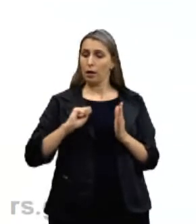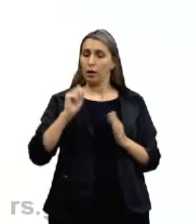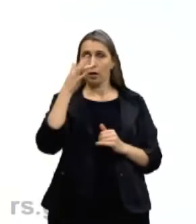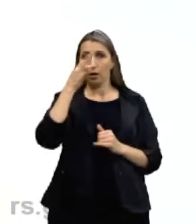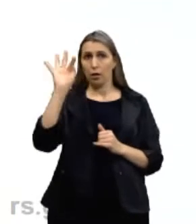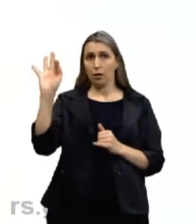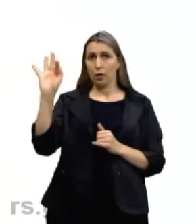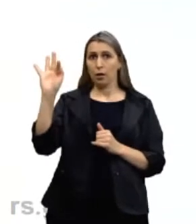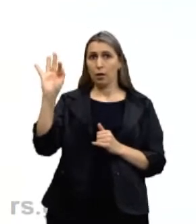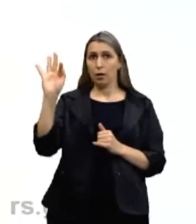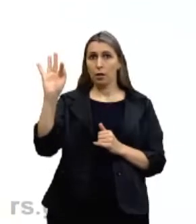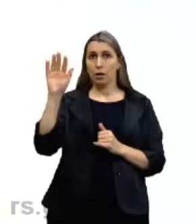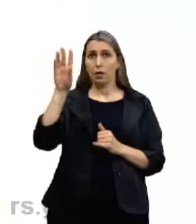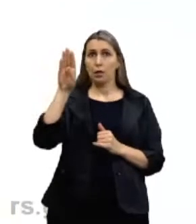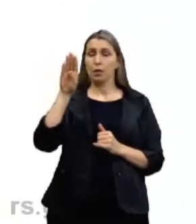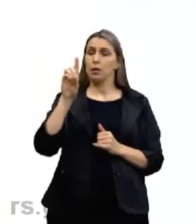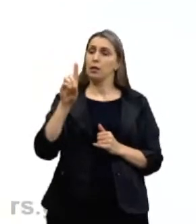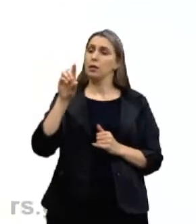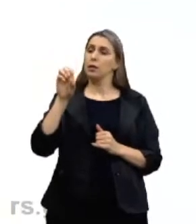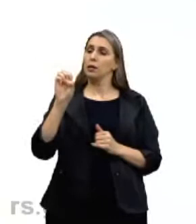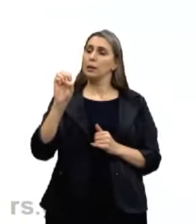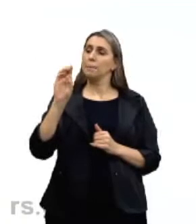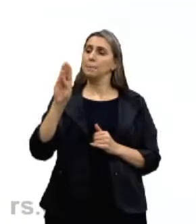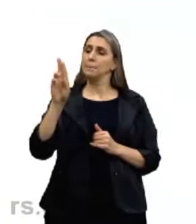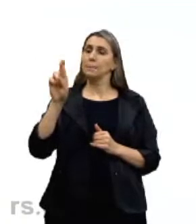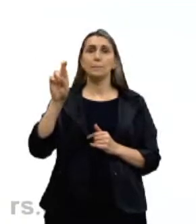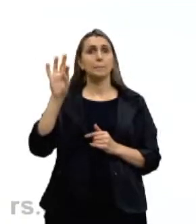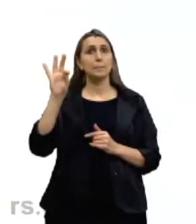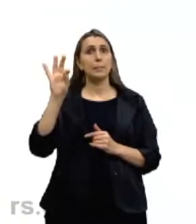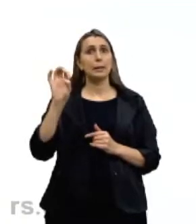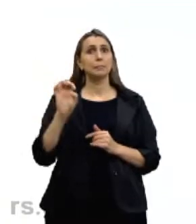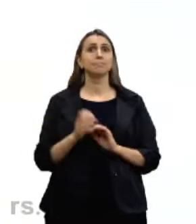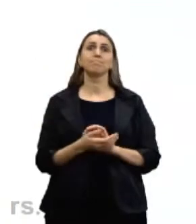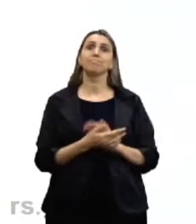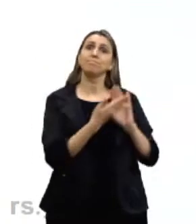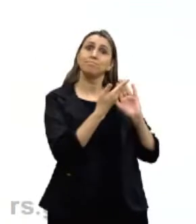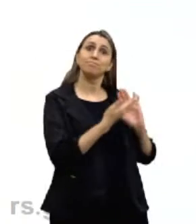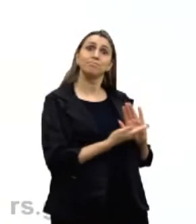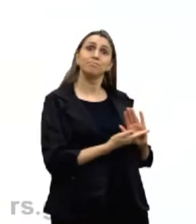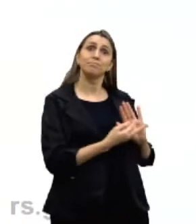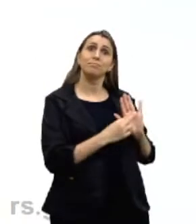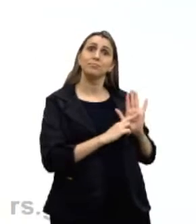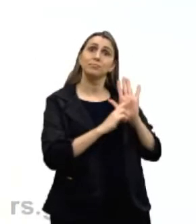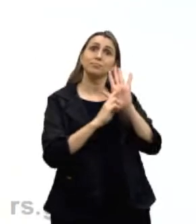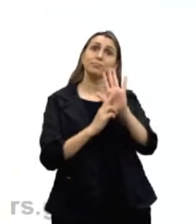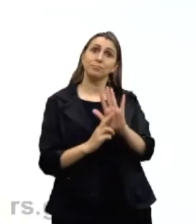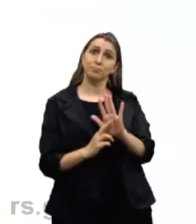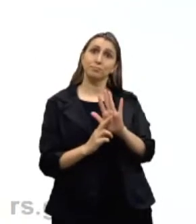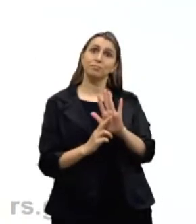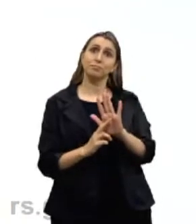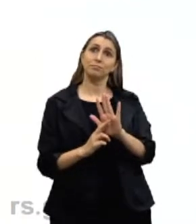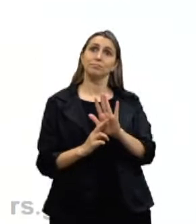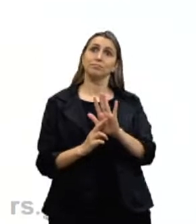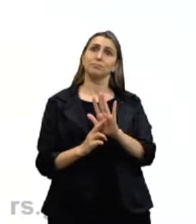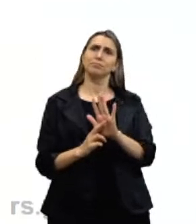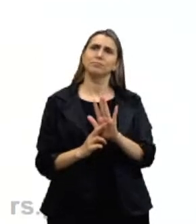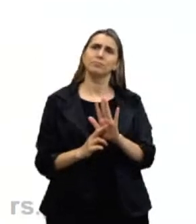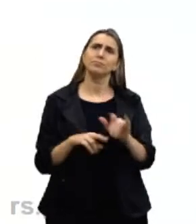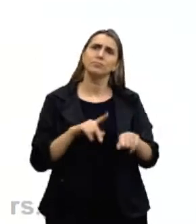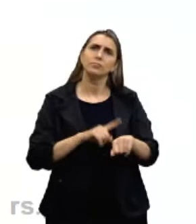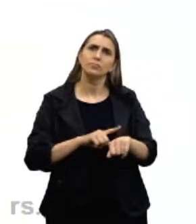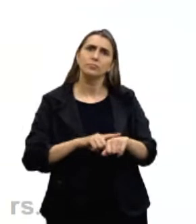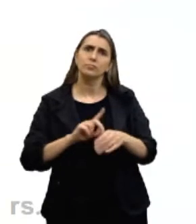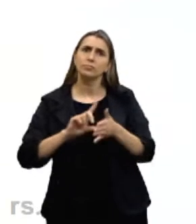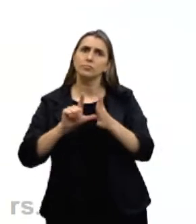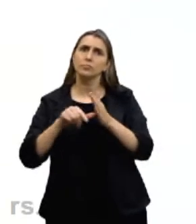chama jean-baptiste Debret tá olha só aqui tem uma representação então né passa a